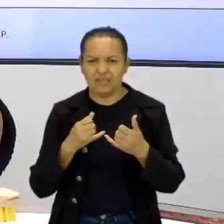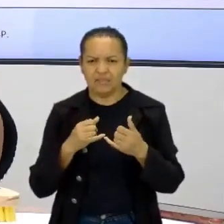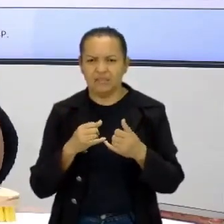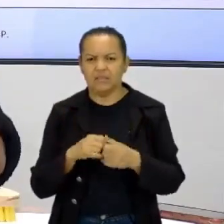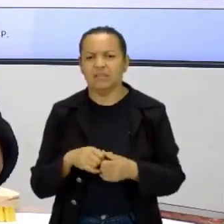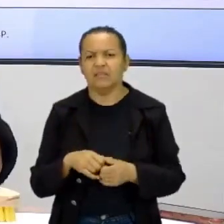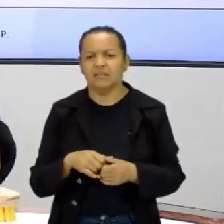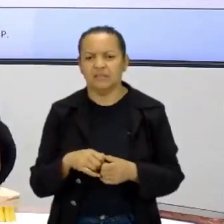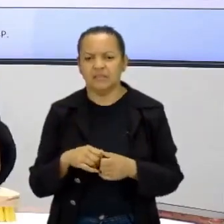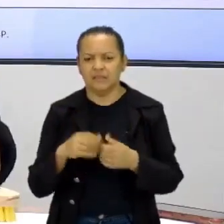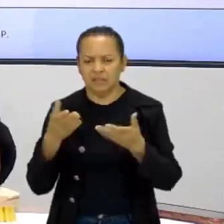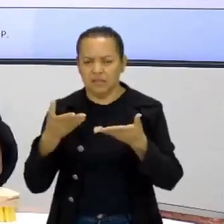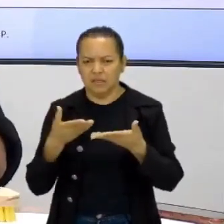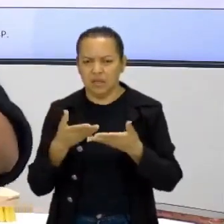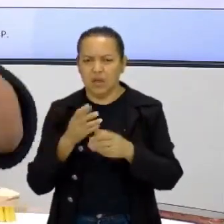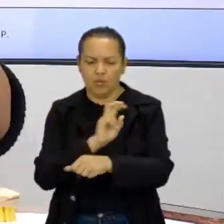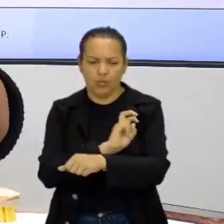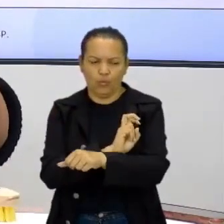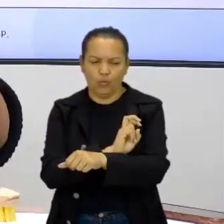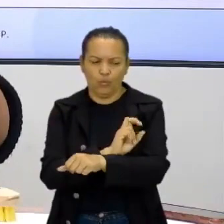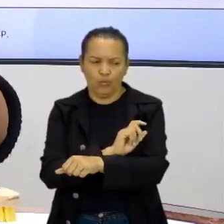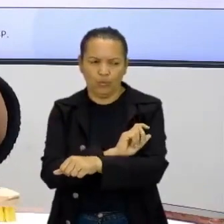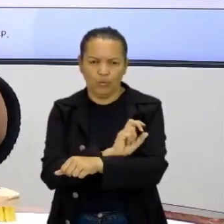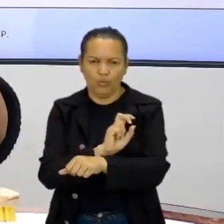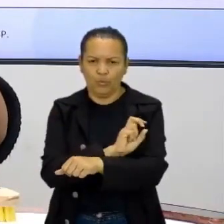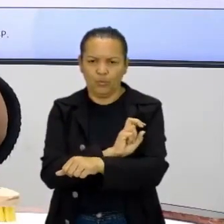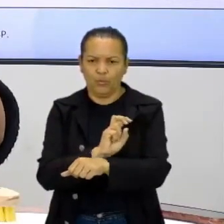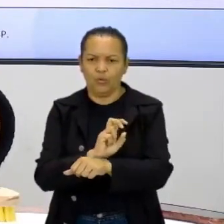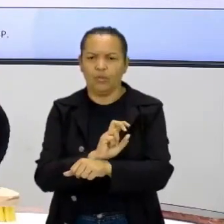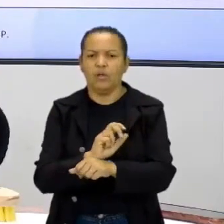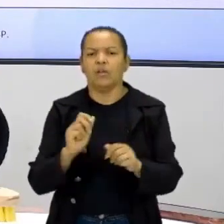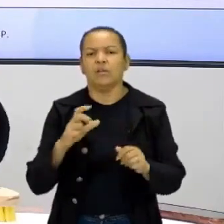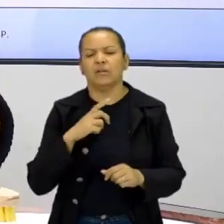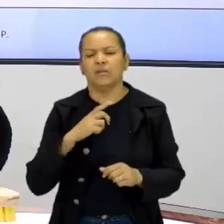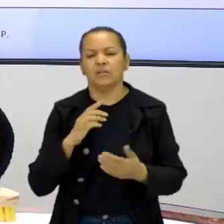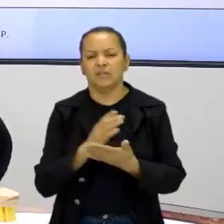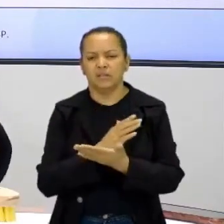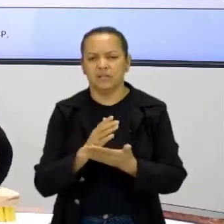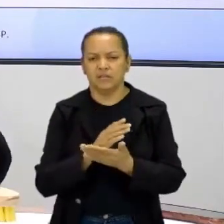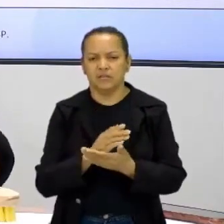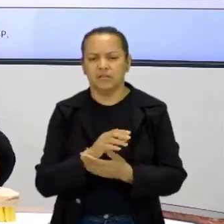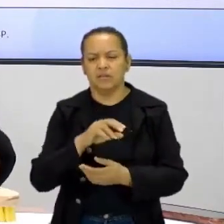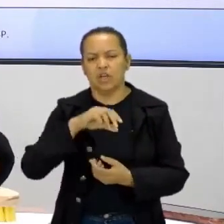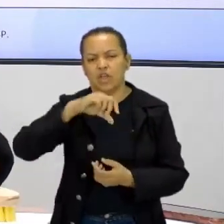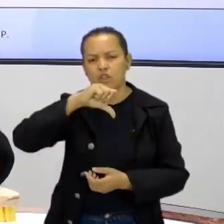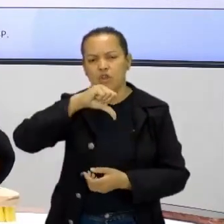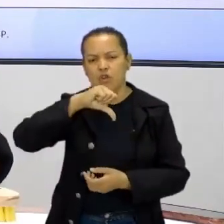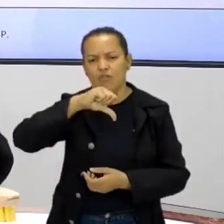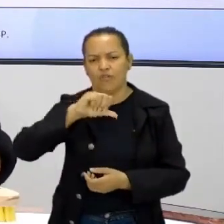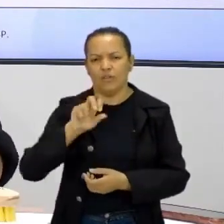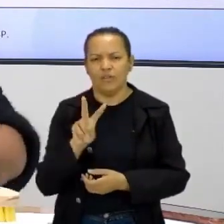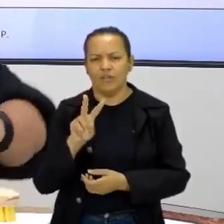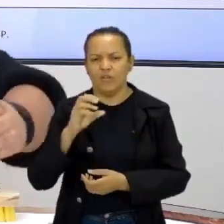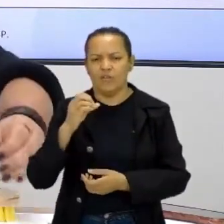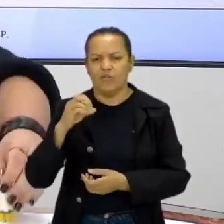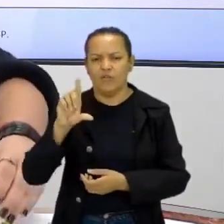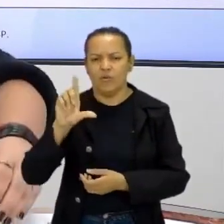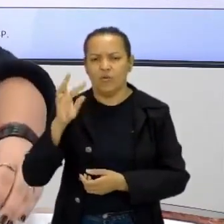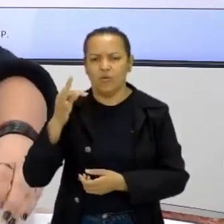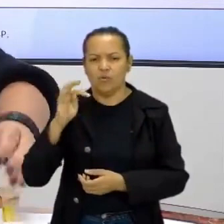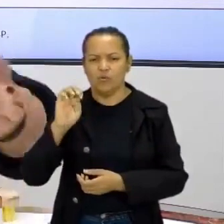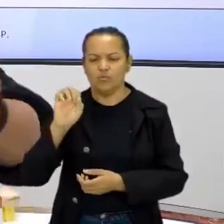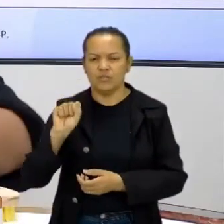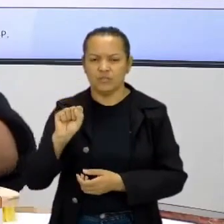que vocês vão receber um kit de robótica, às vezes vem a 9 volts, tá? Mas ela é bem cara, eu sugeriria fazer com